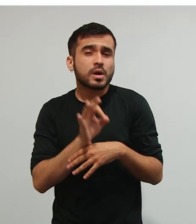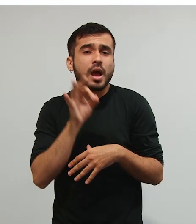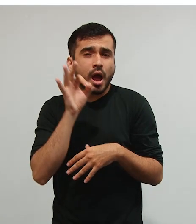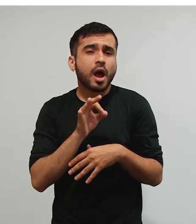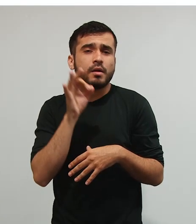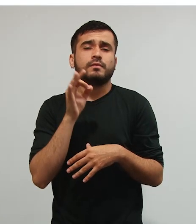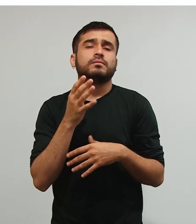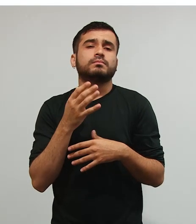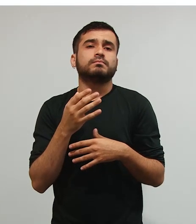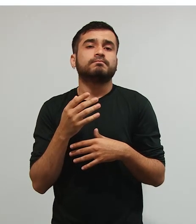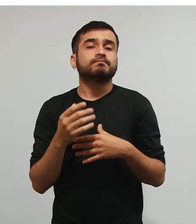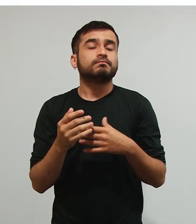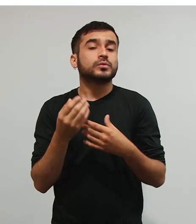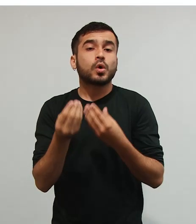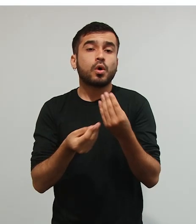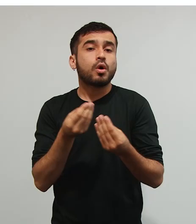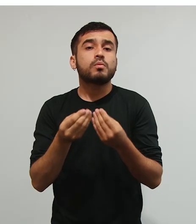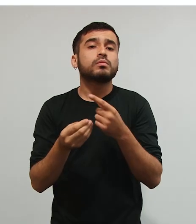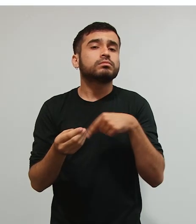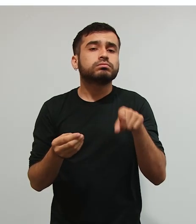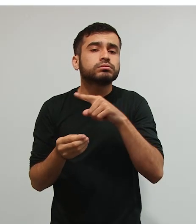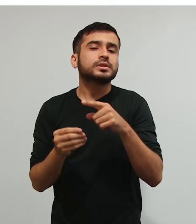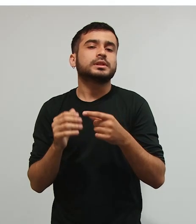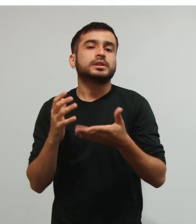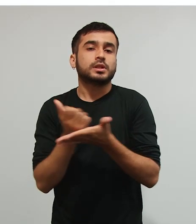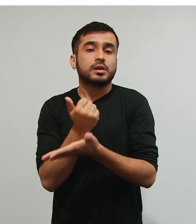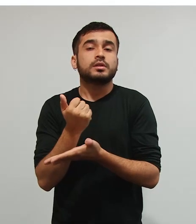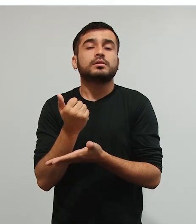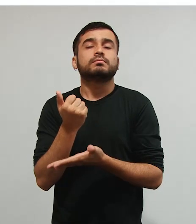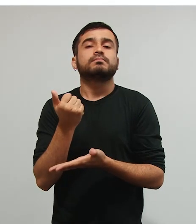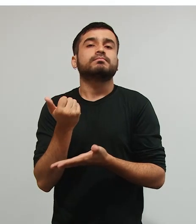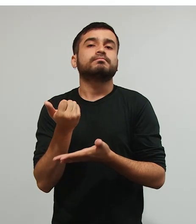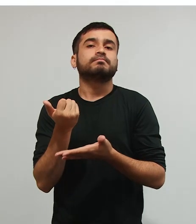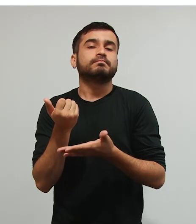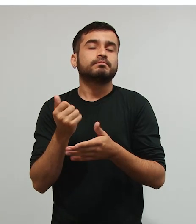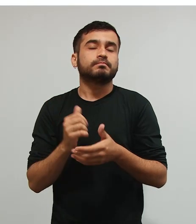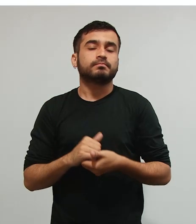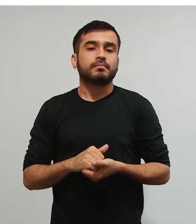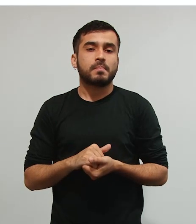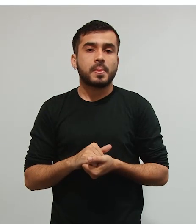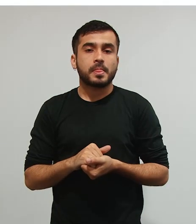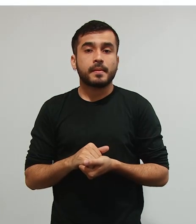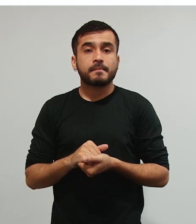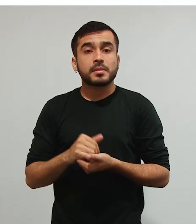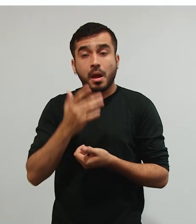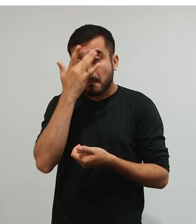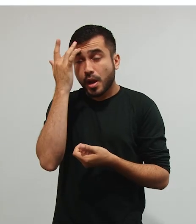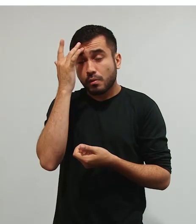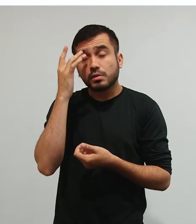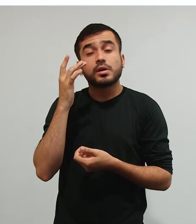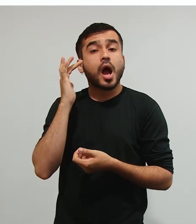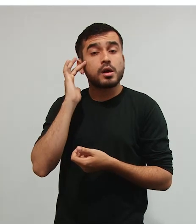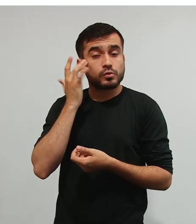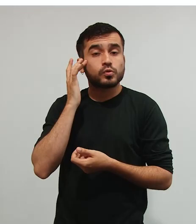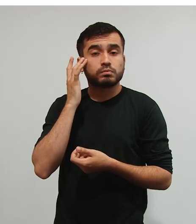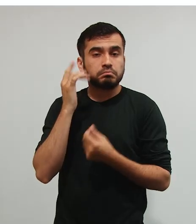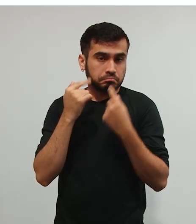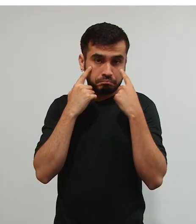gráfico, formas de você economizar com o planejamento tributário. Quem achou